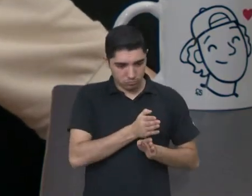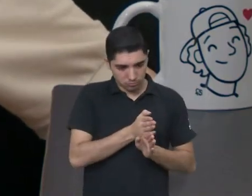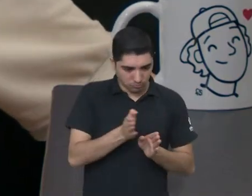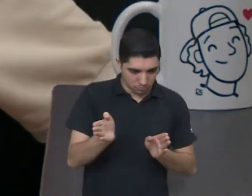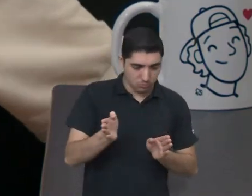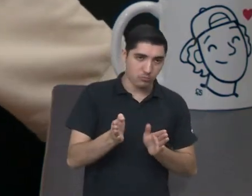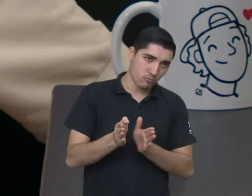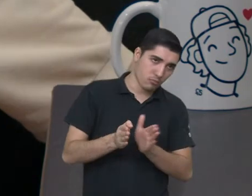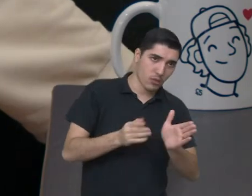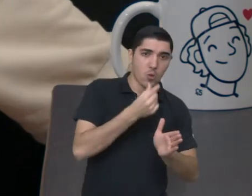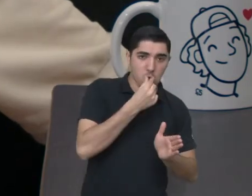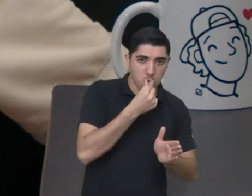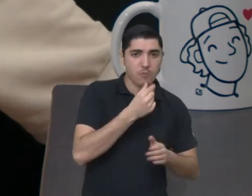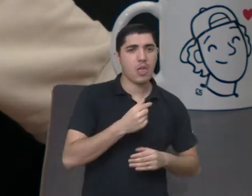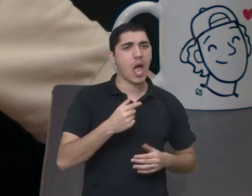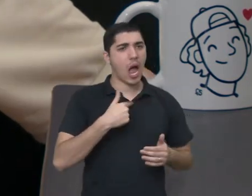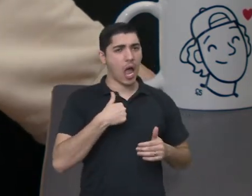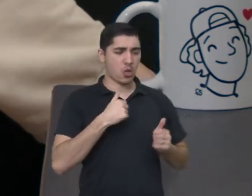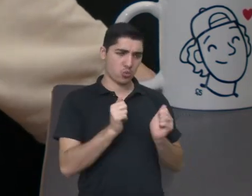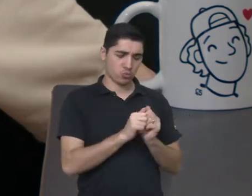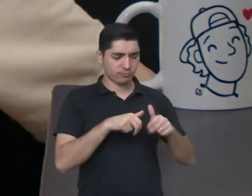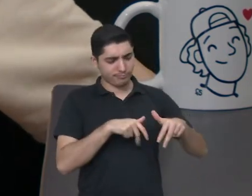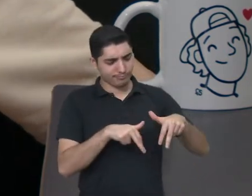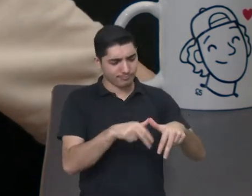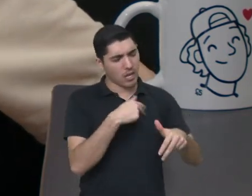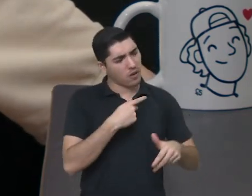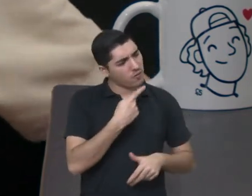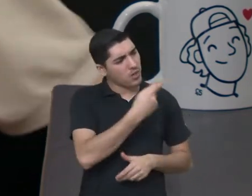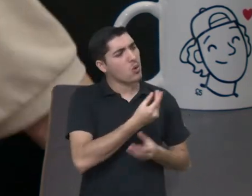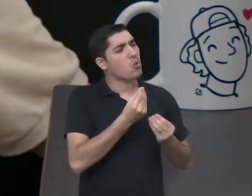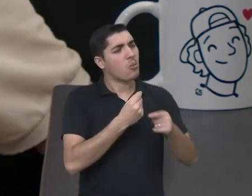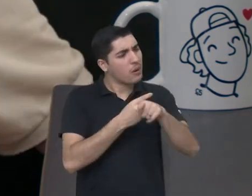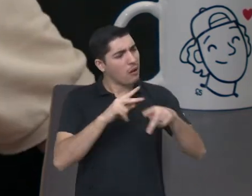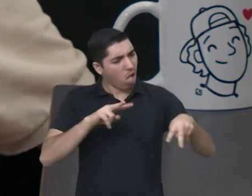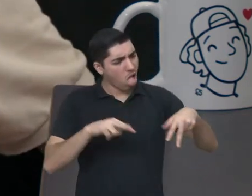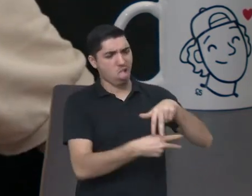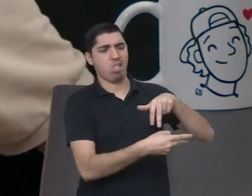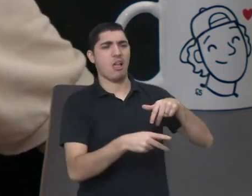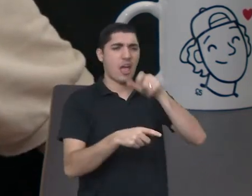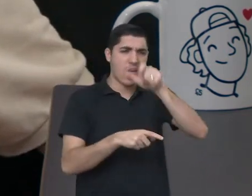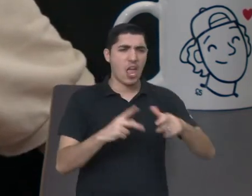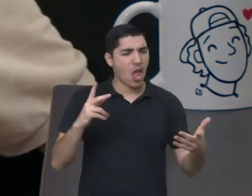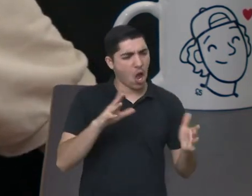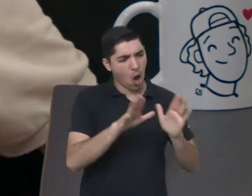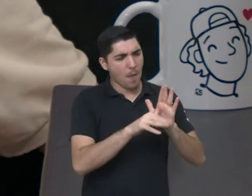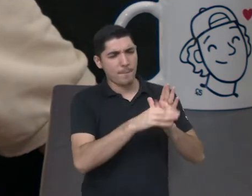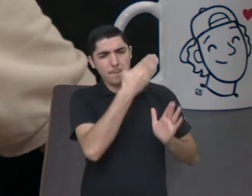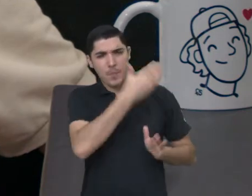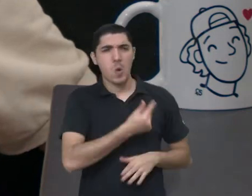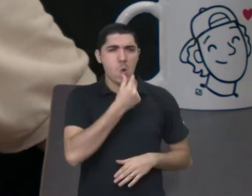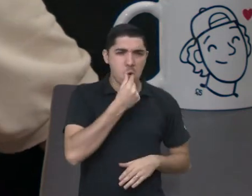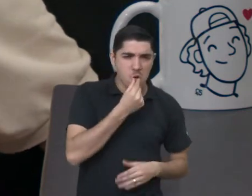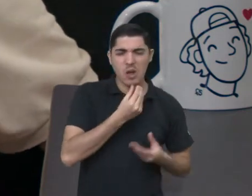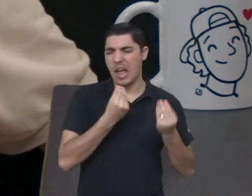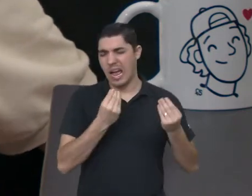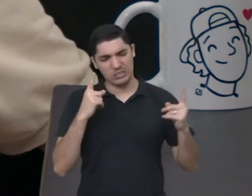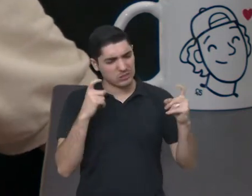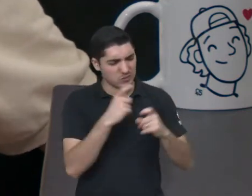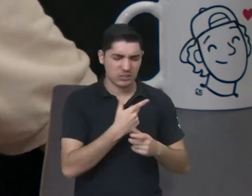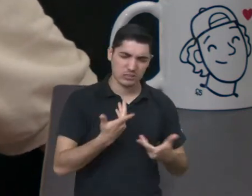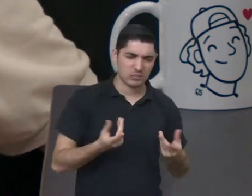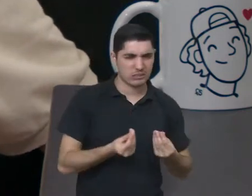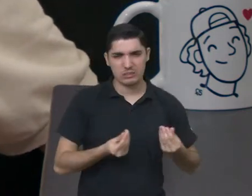Estamos de volta para o nosso último bloco para continuar essa resenha que está maravilhosa com Edson Fonseca, radialista da nossa região. Radialista